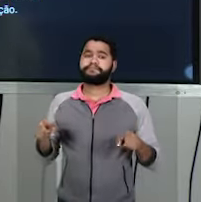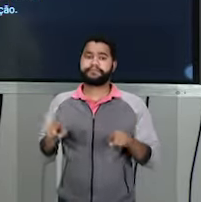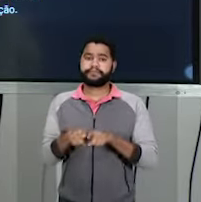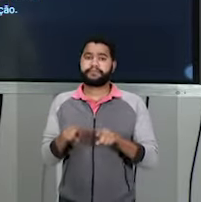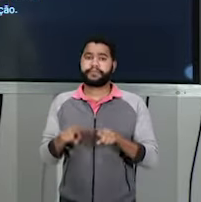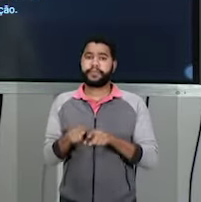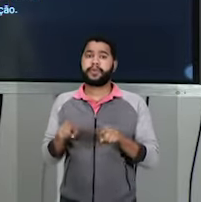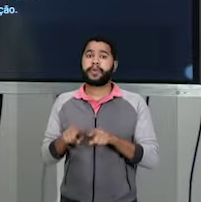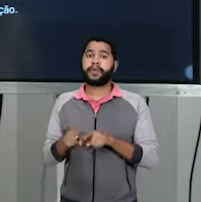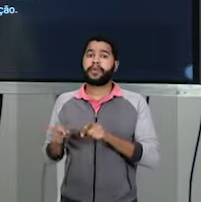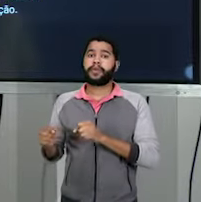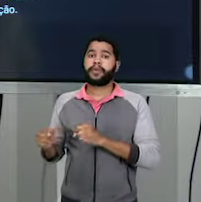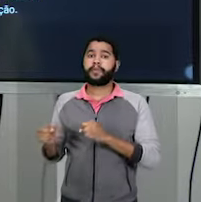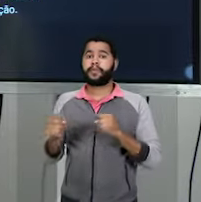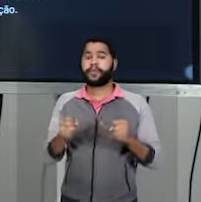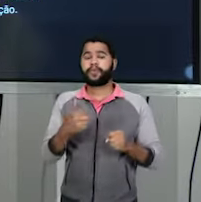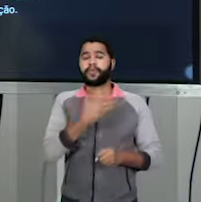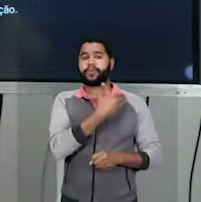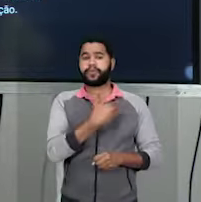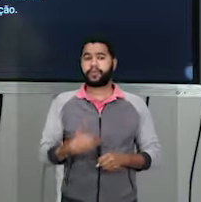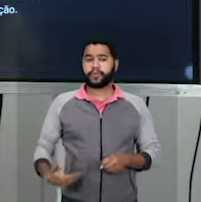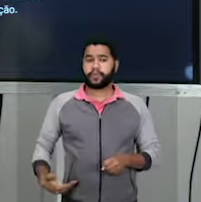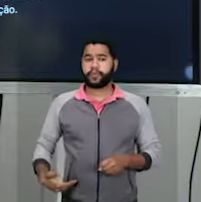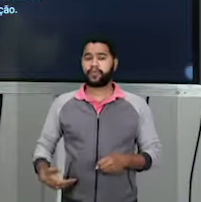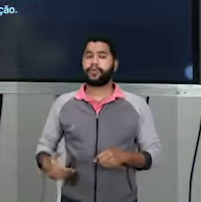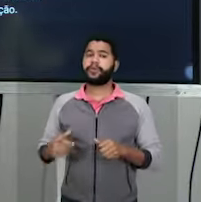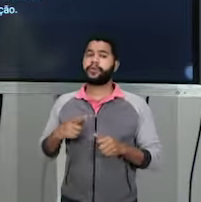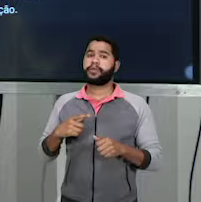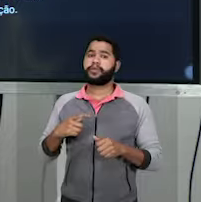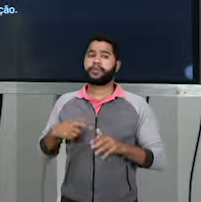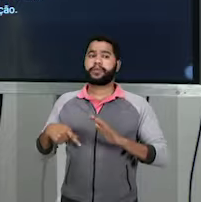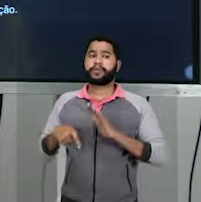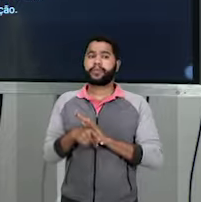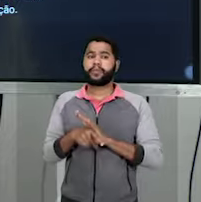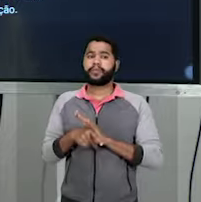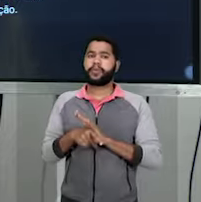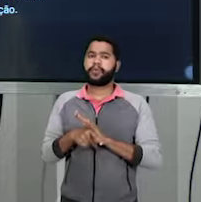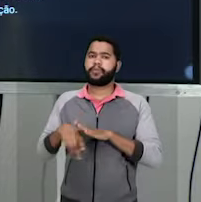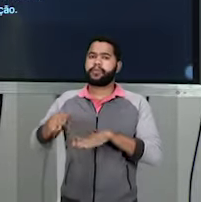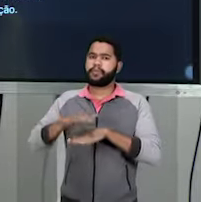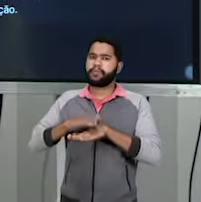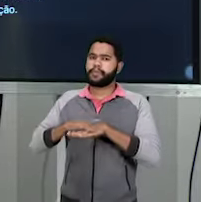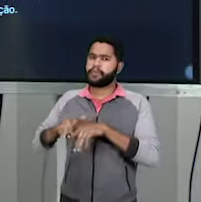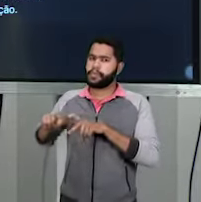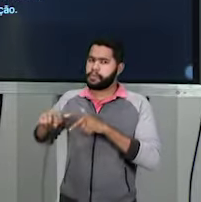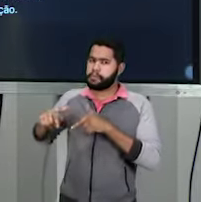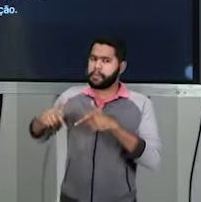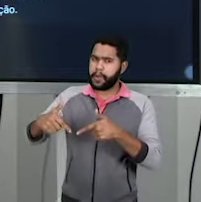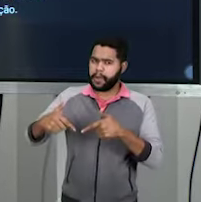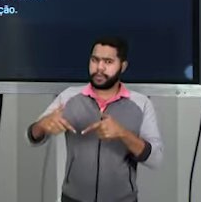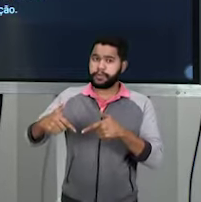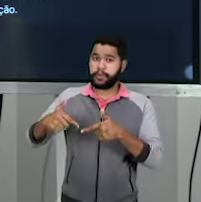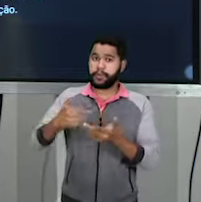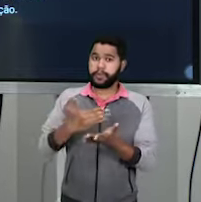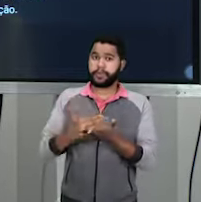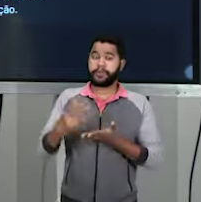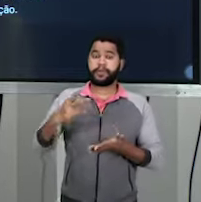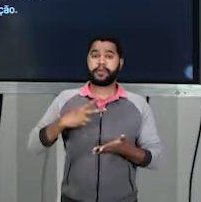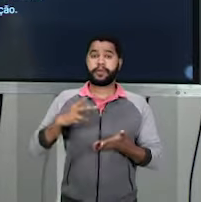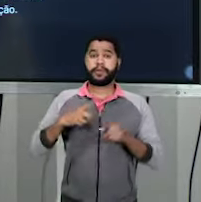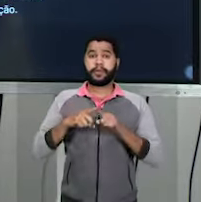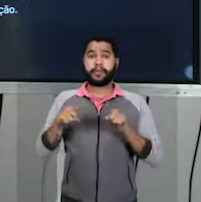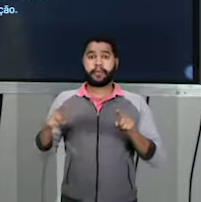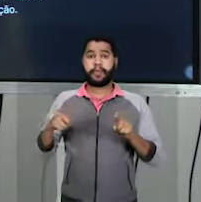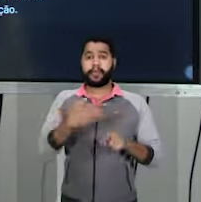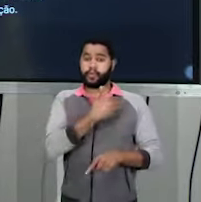vem do poder público não existe uma ação de iniciativa privada forte mas precisa do